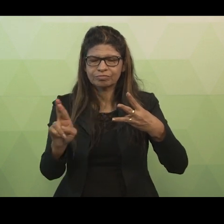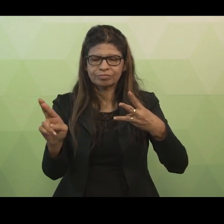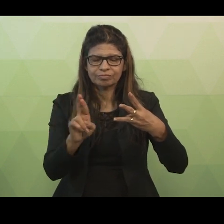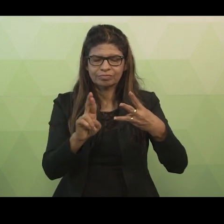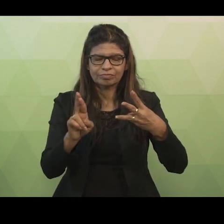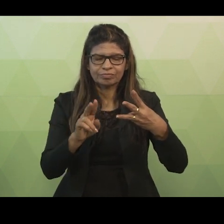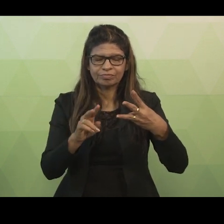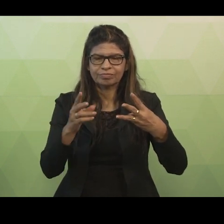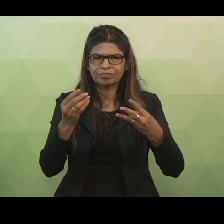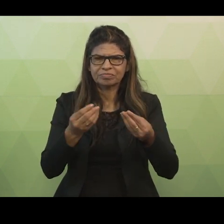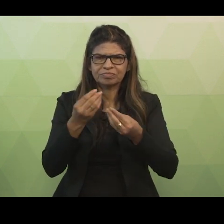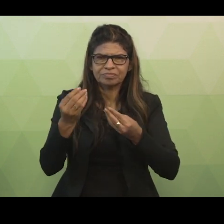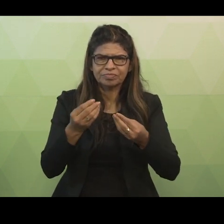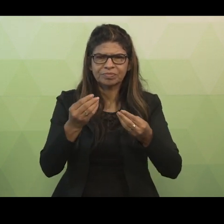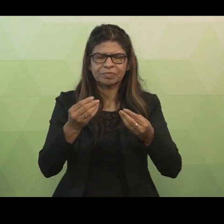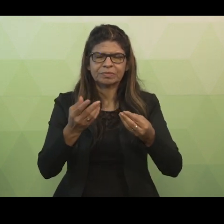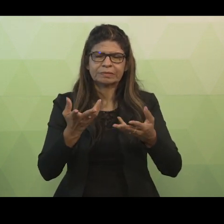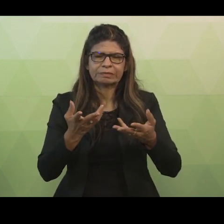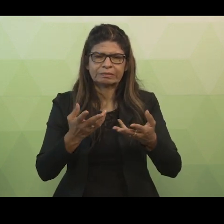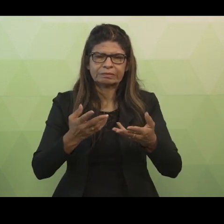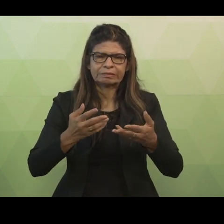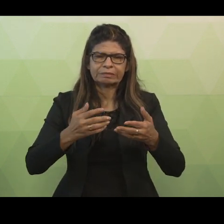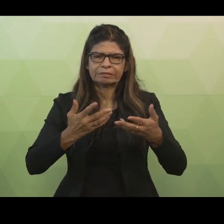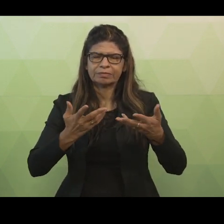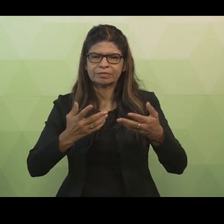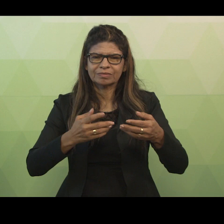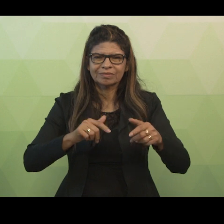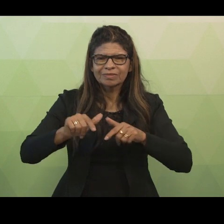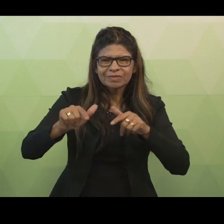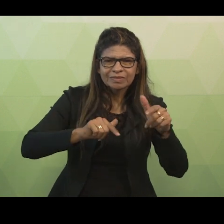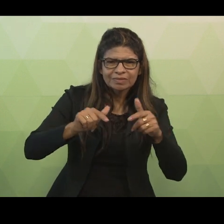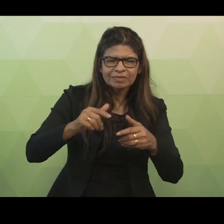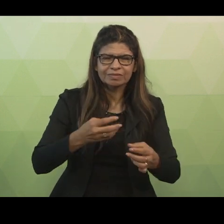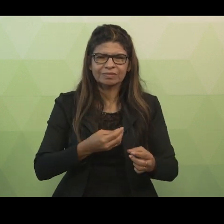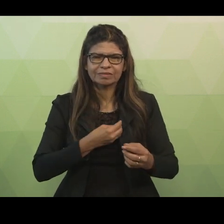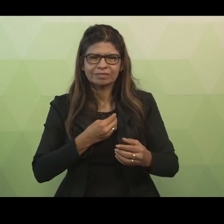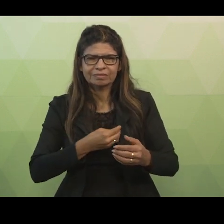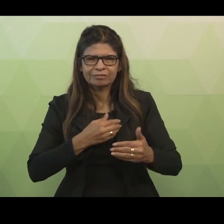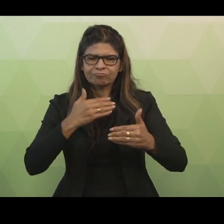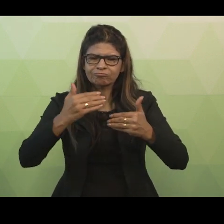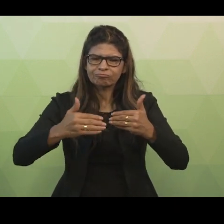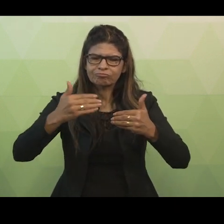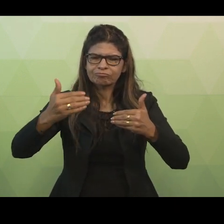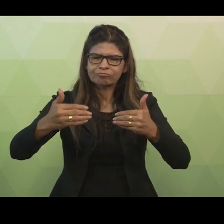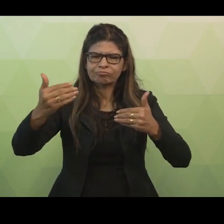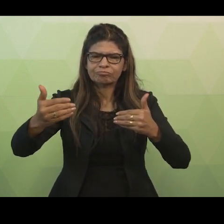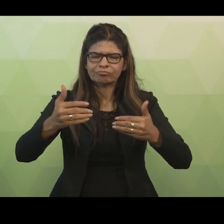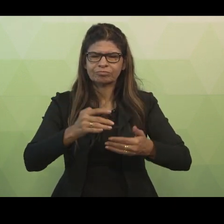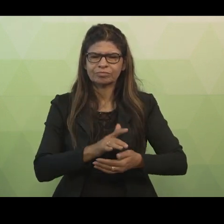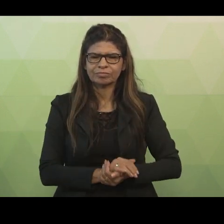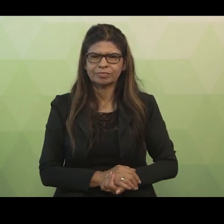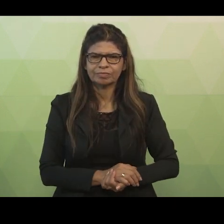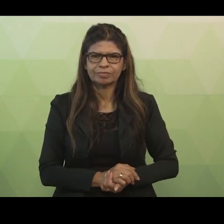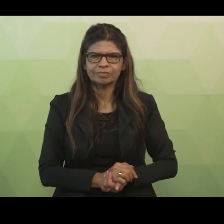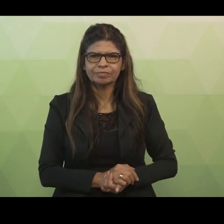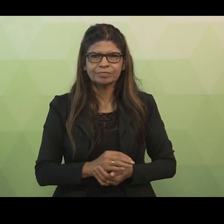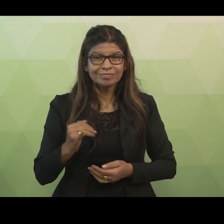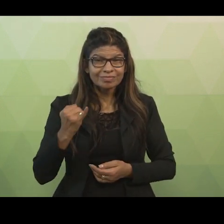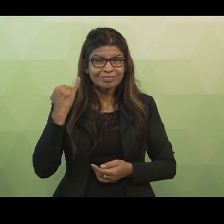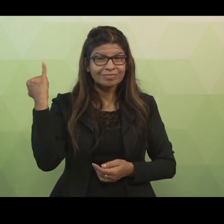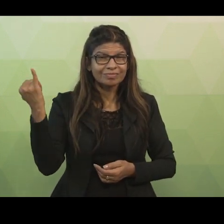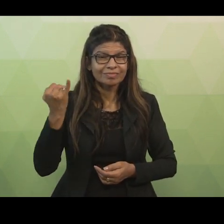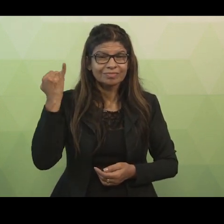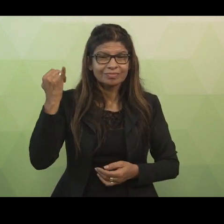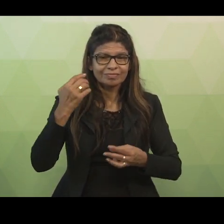a entrevista com o cliente, depois a especificação de requisitos, a construção dos diagramas de casos